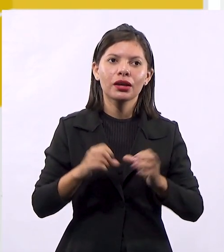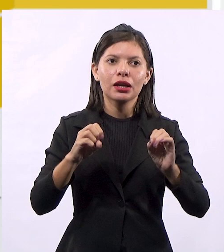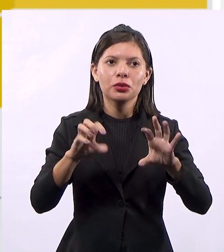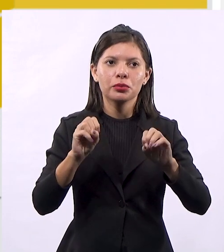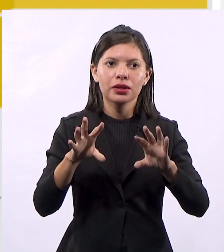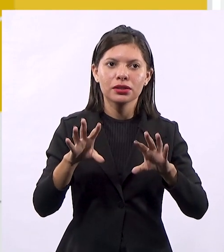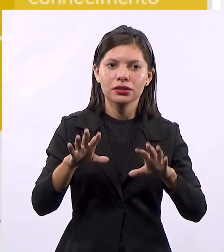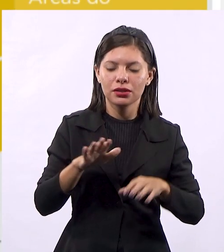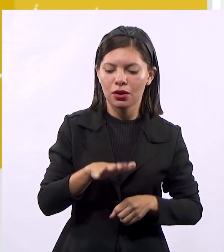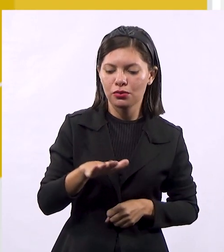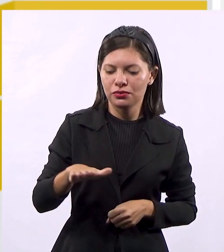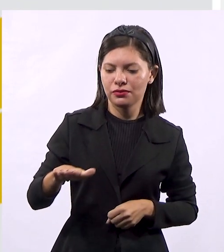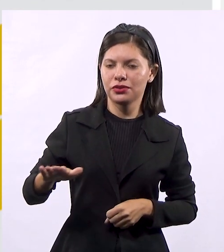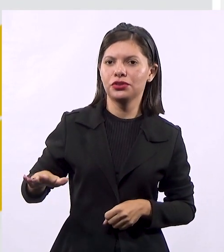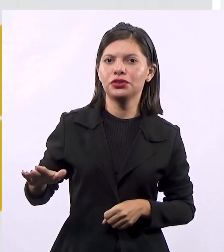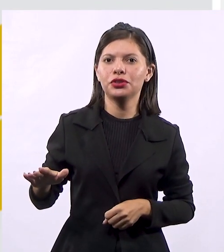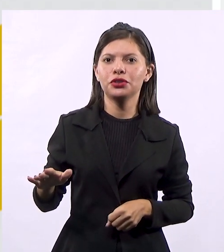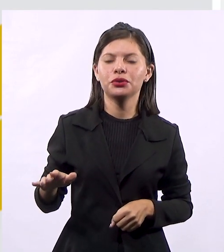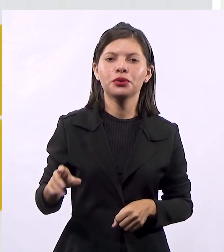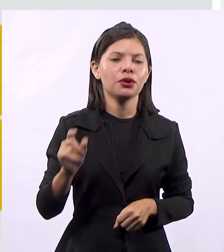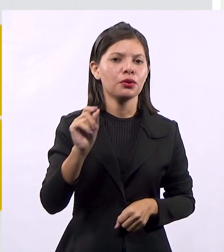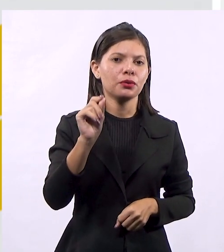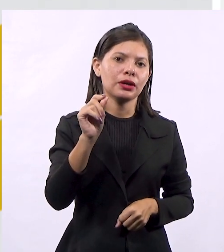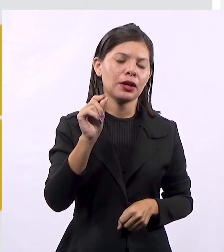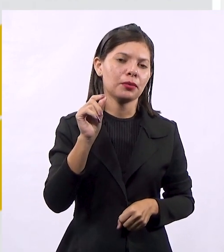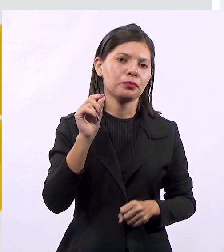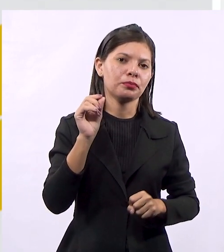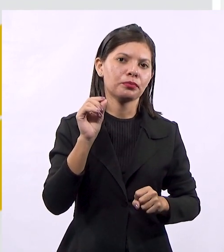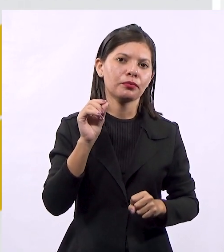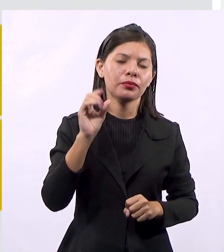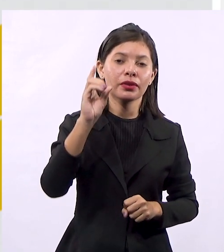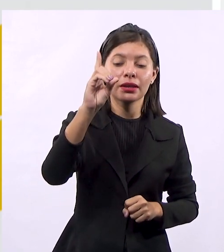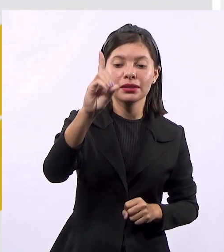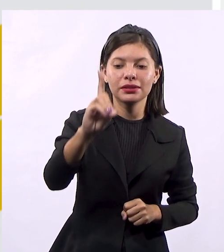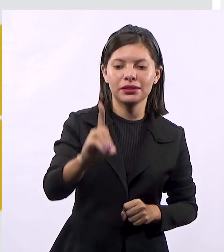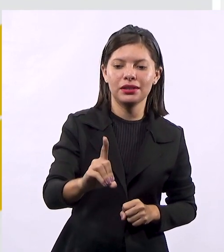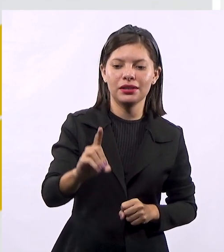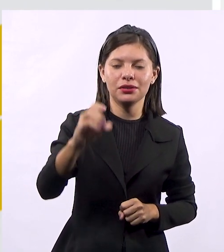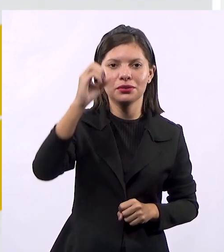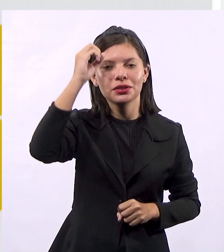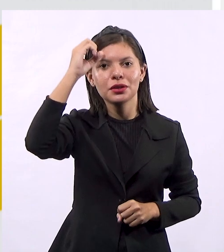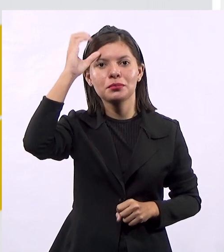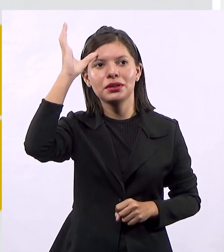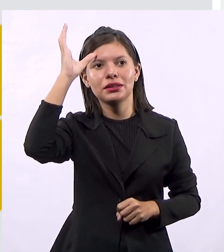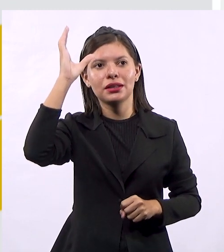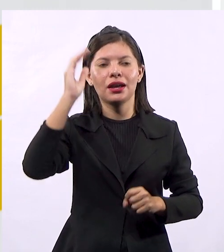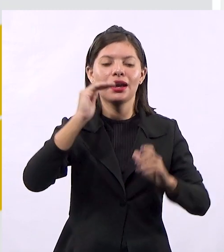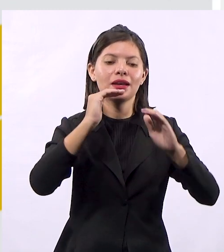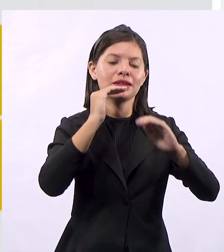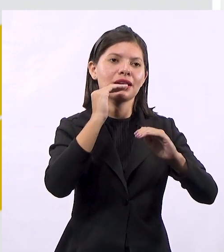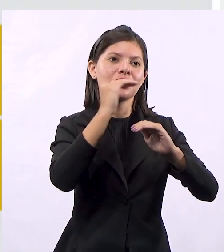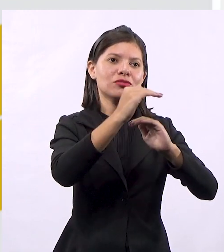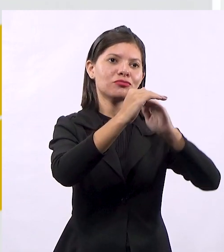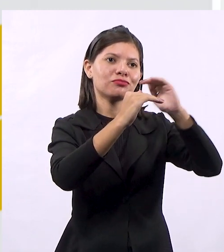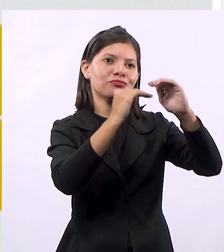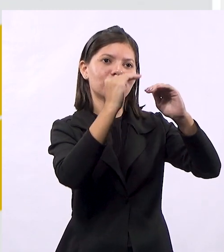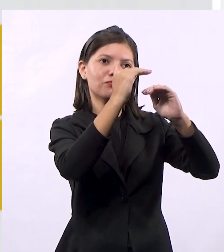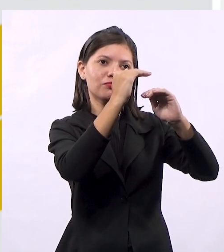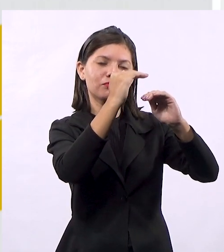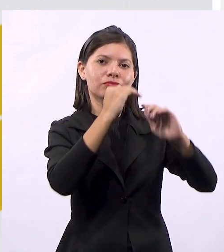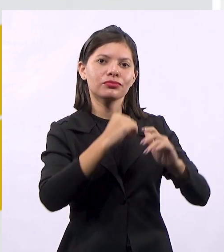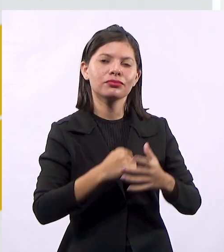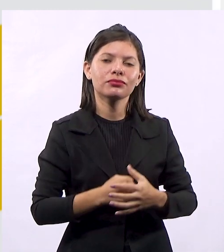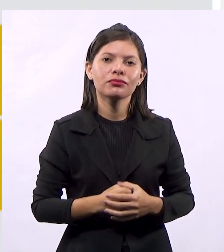no nessa imagem posta pela BNCC. A educação infantil é os direitos de aprendizagem